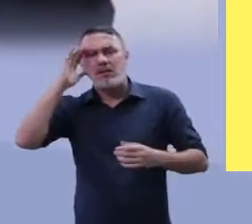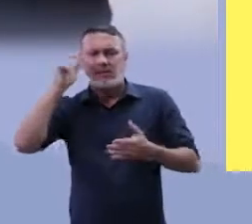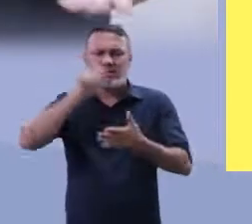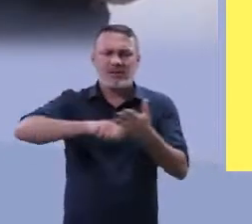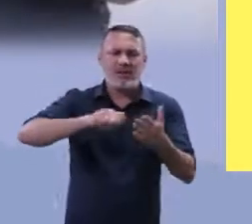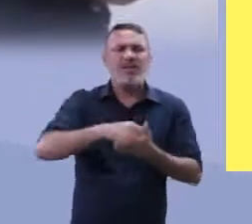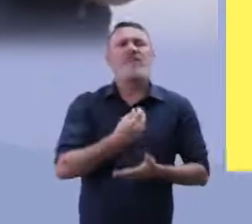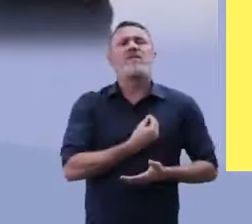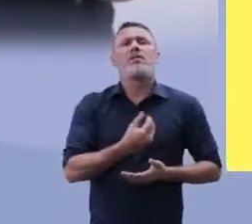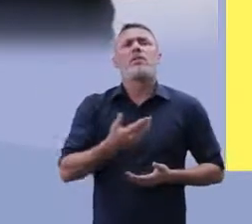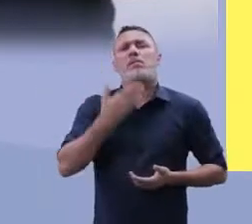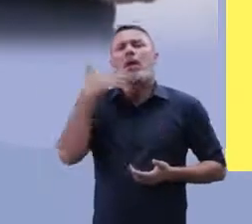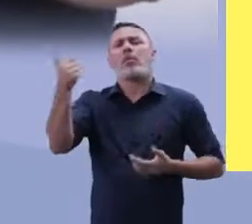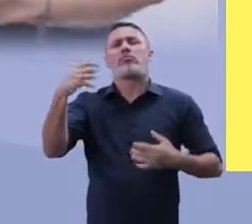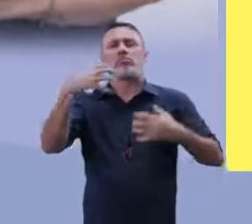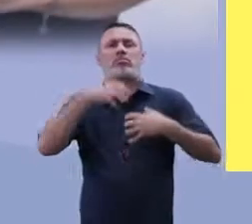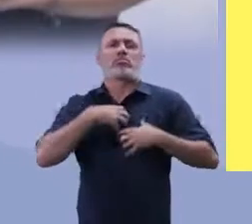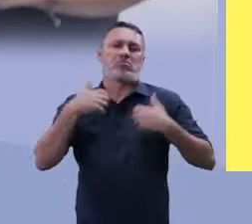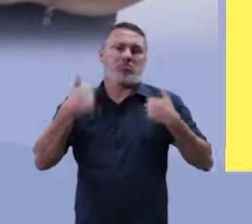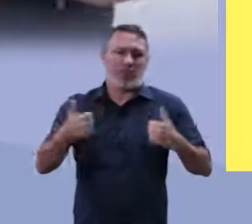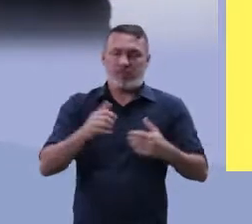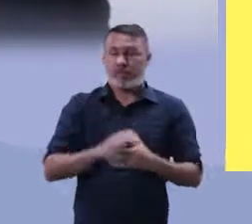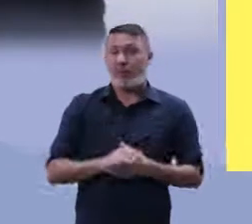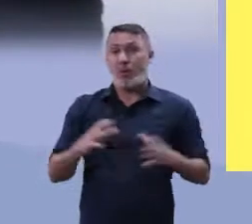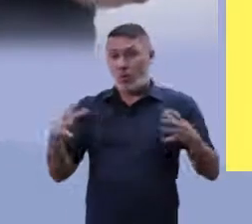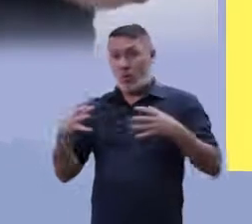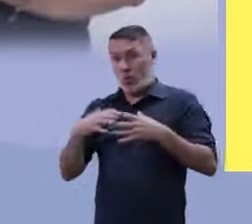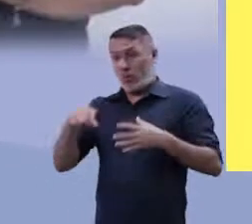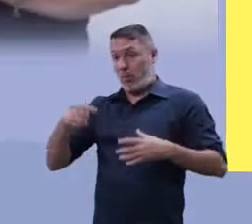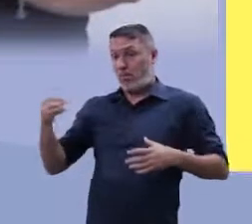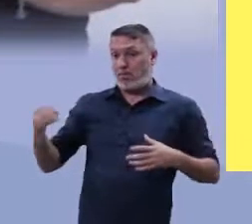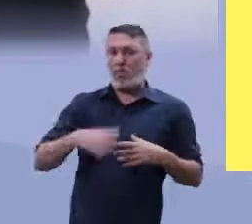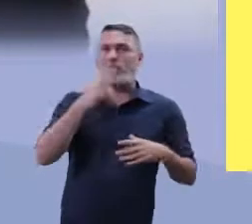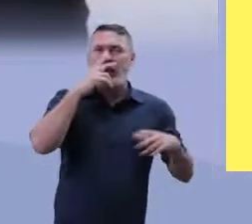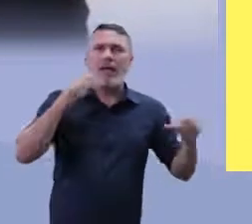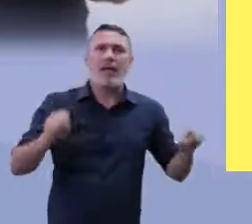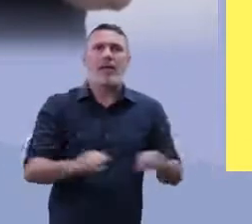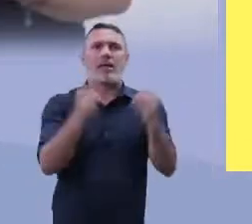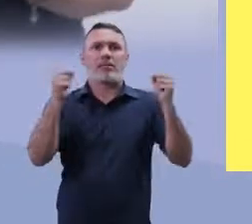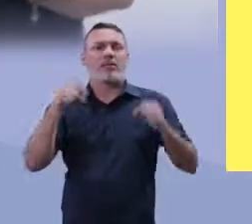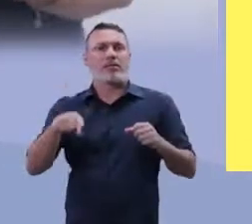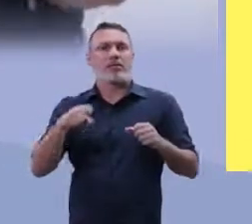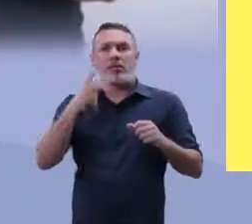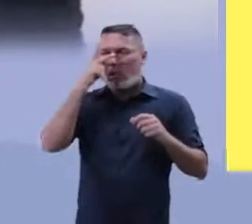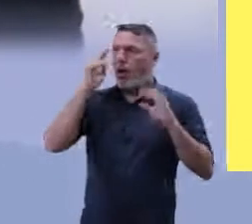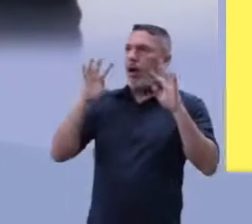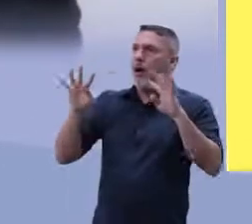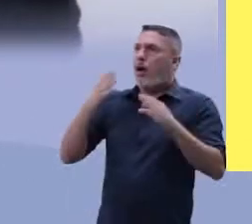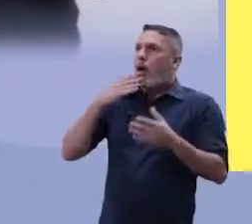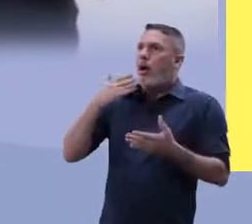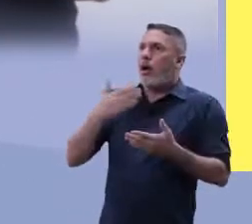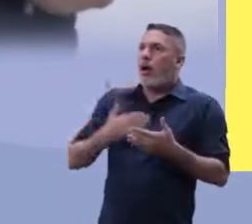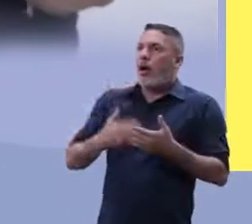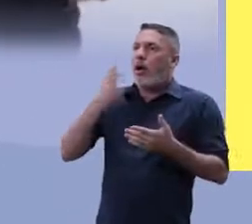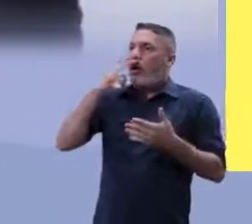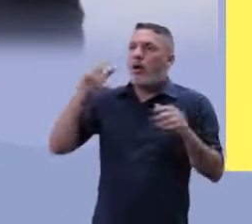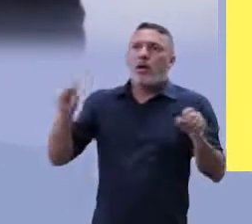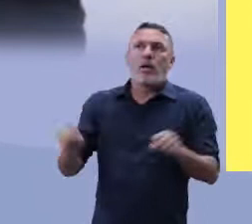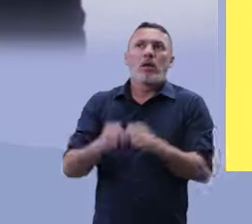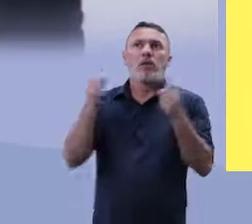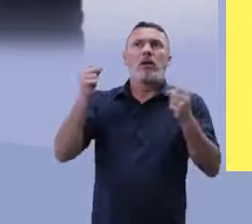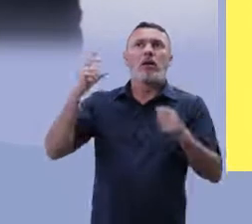e de viver como melhor lhe convier. Esse grupo modernista vai romper, eles são a representação